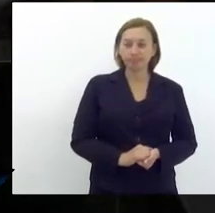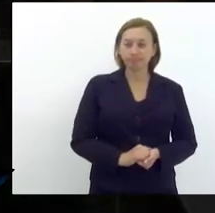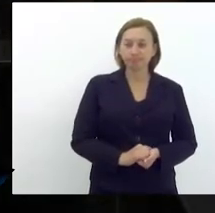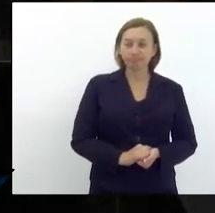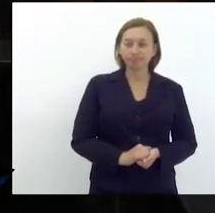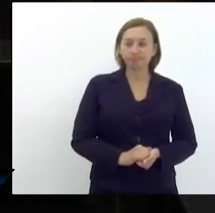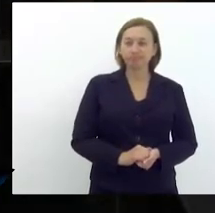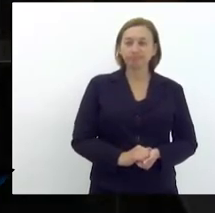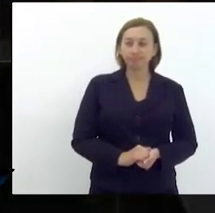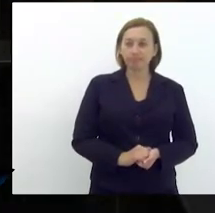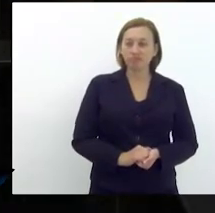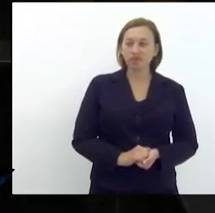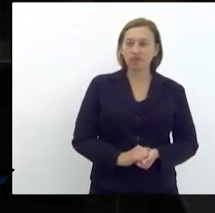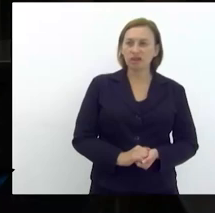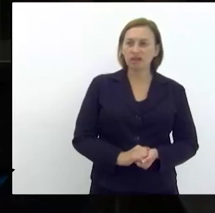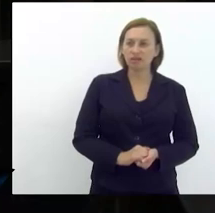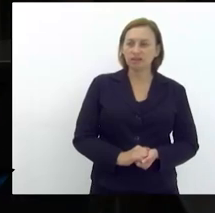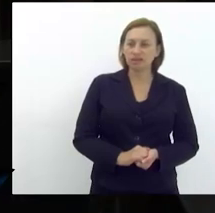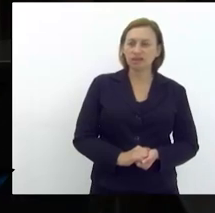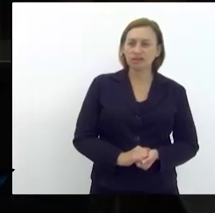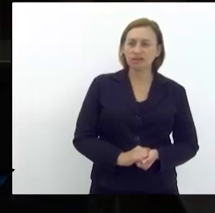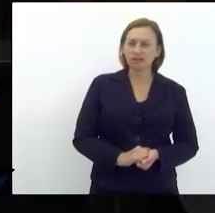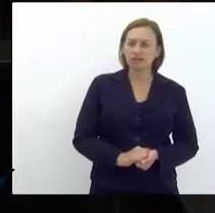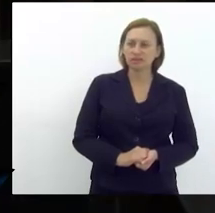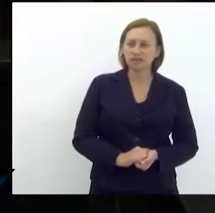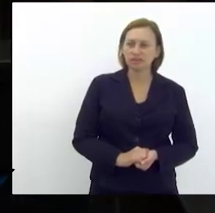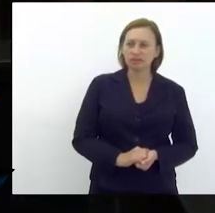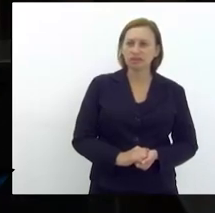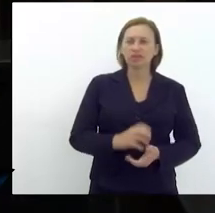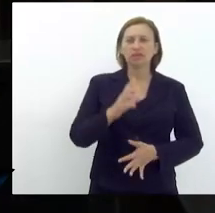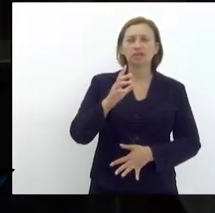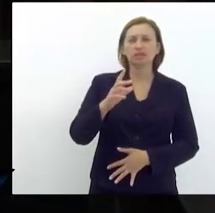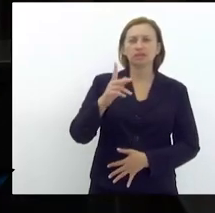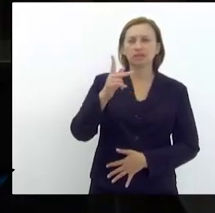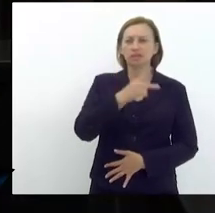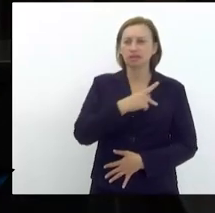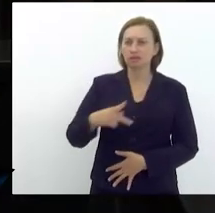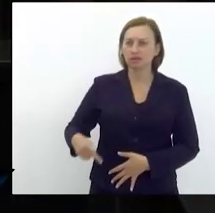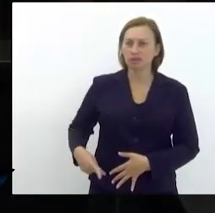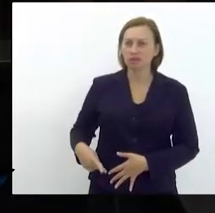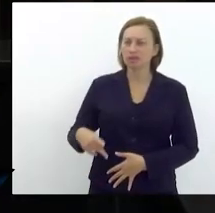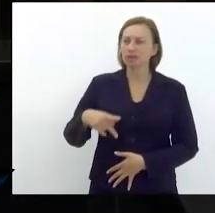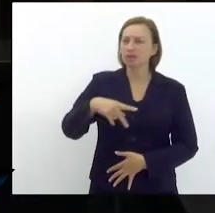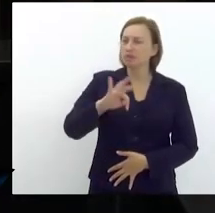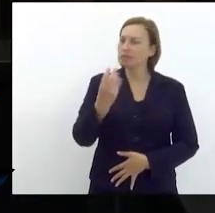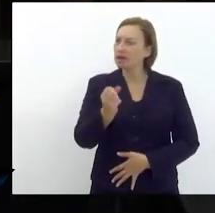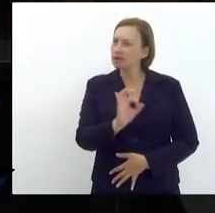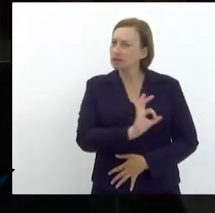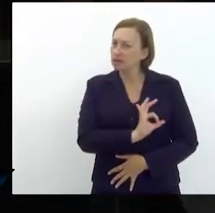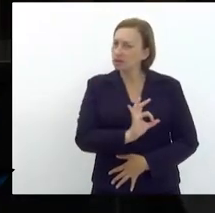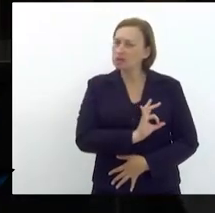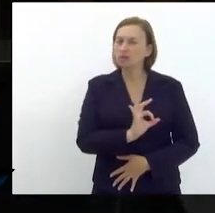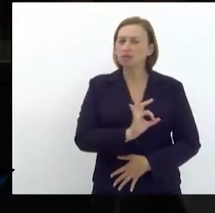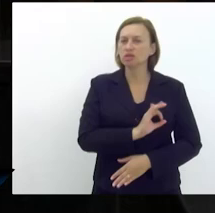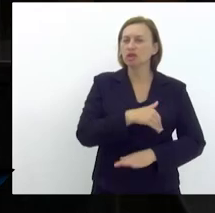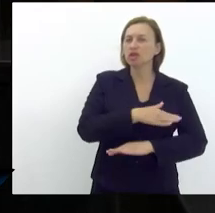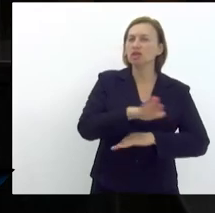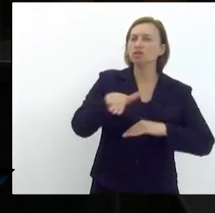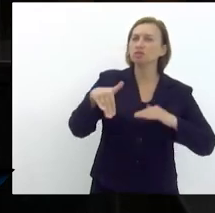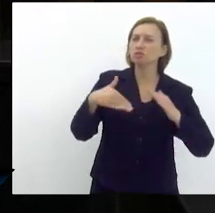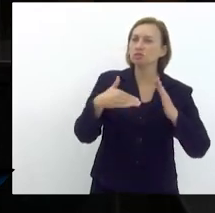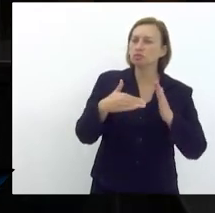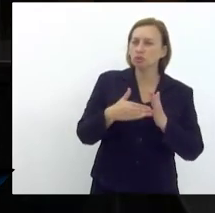senhora Presidente deputada Marta Rocha senhoras e senhores